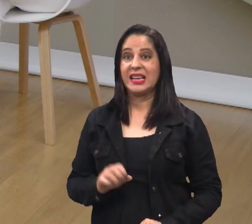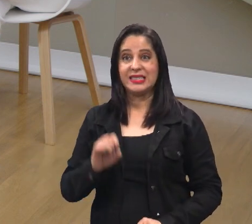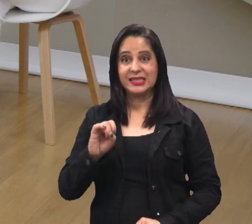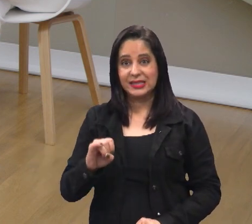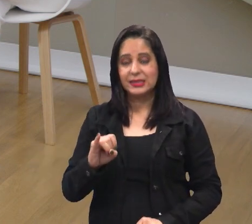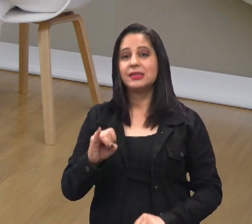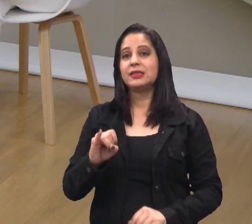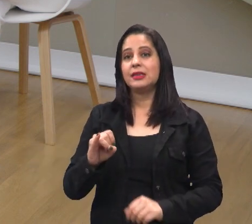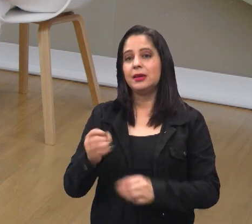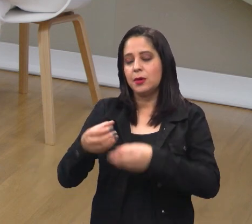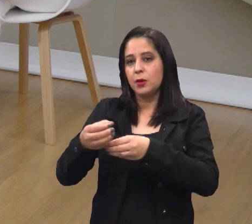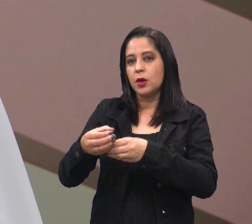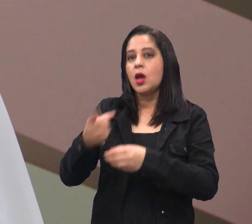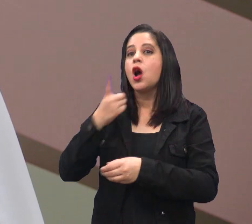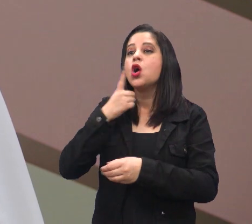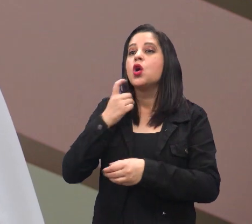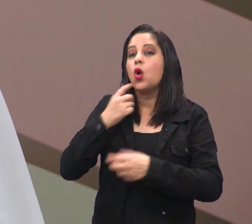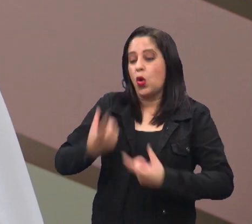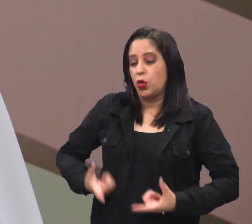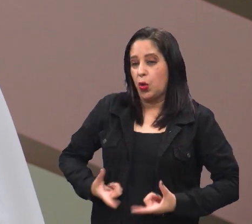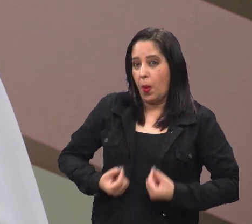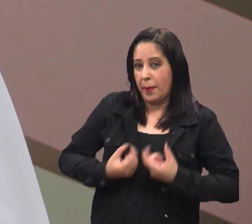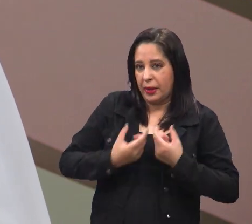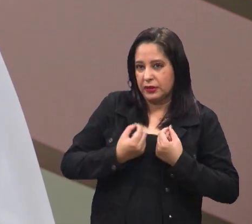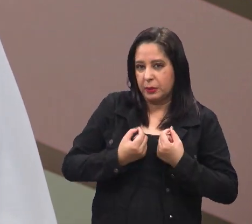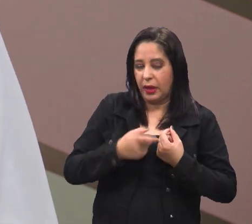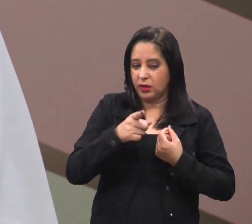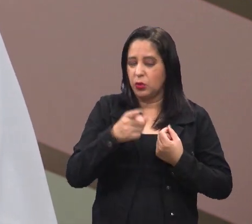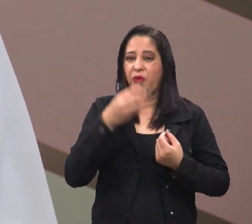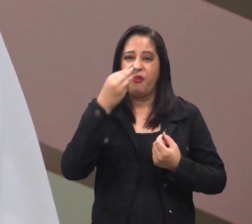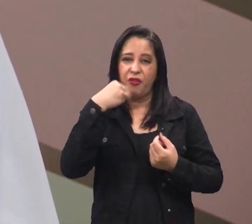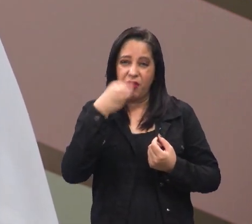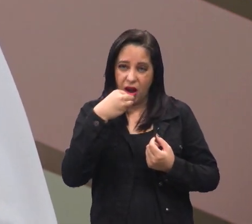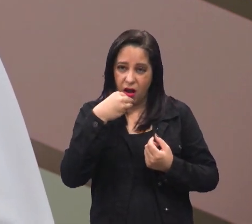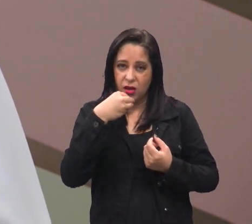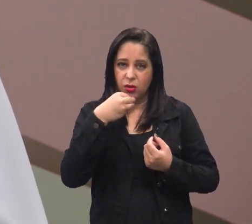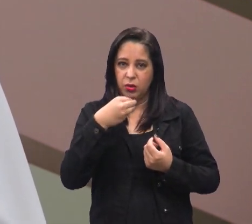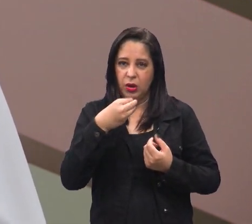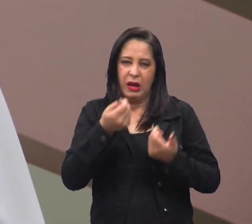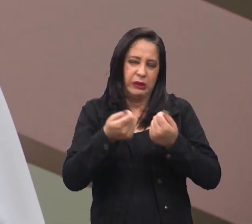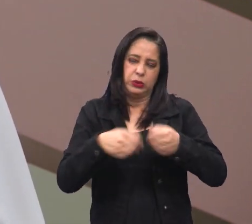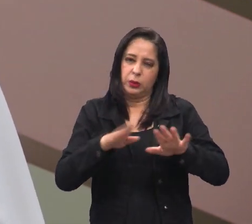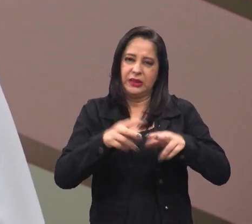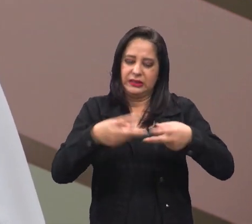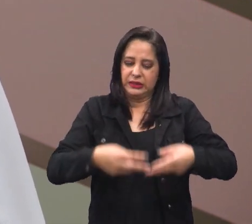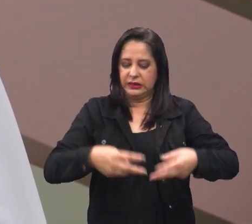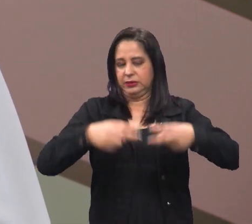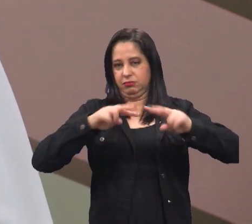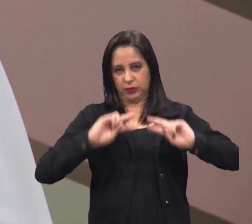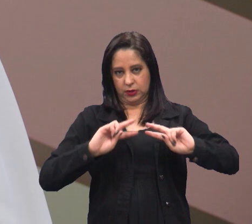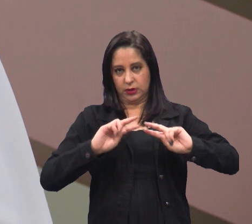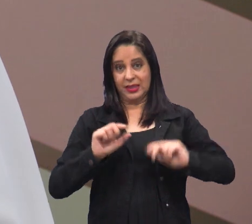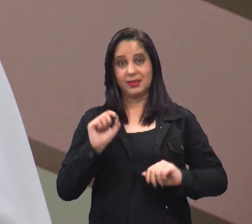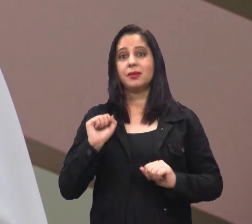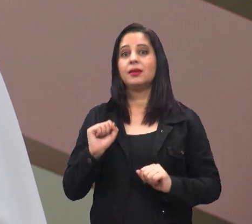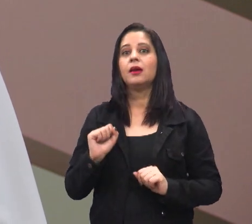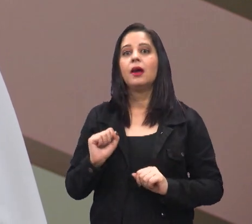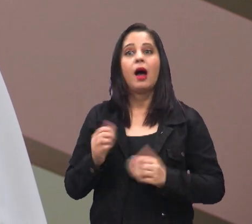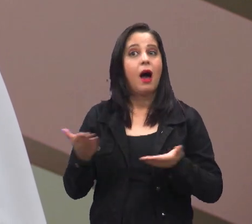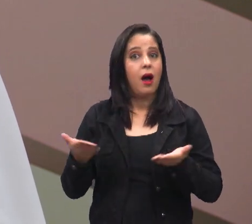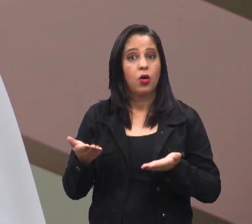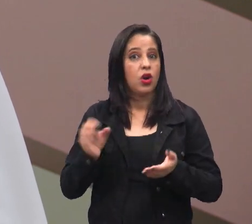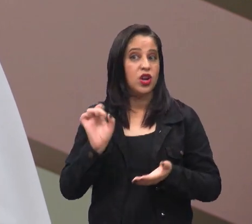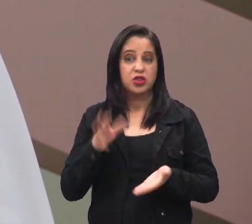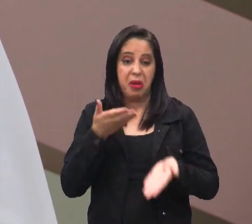crônicas, raramente se indica transplante de medula. Na leucemia mieloide crônica e na leucemia linfocítica crônica. Hoje se trata praticamente